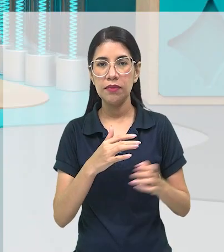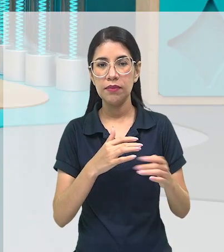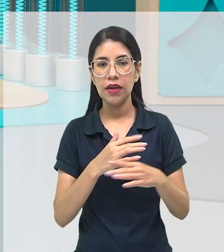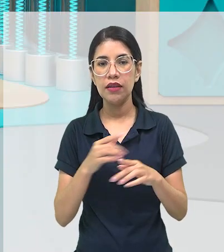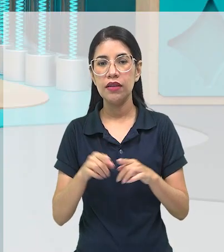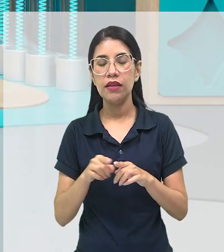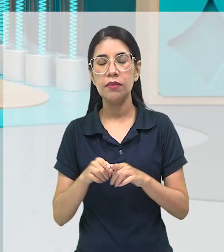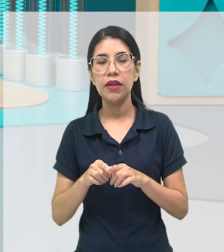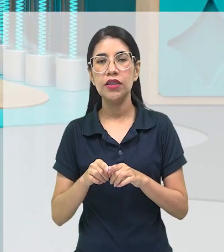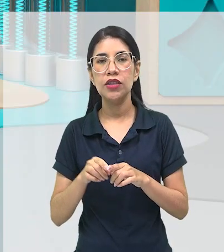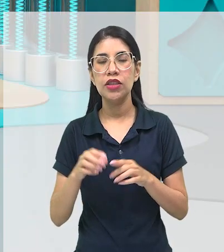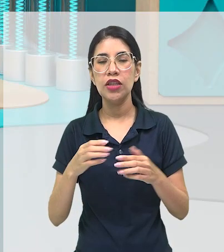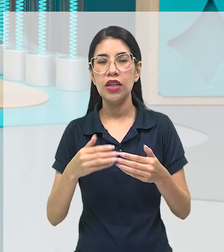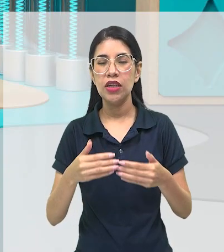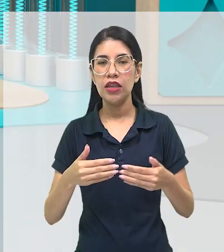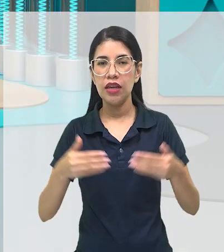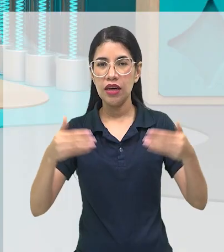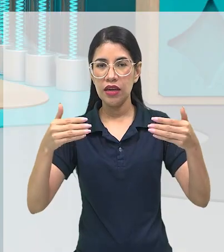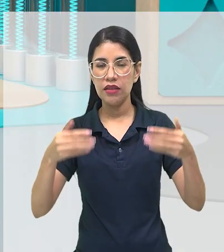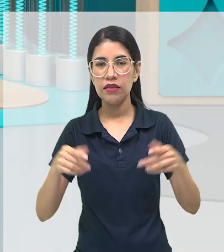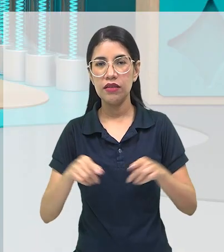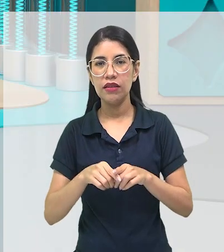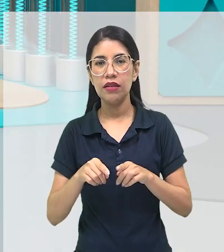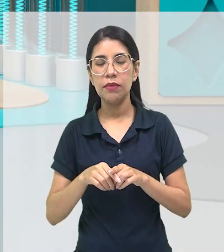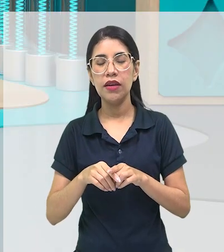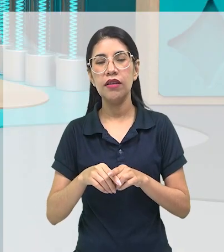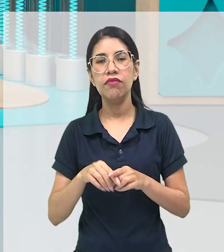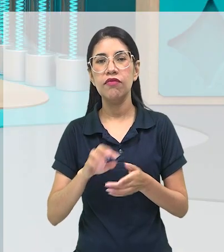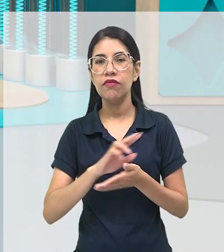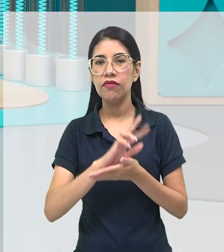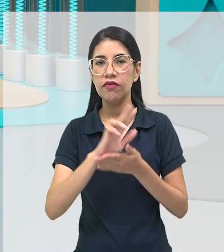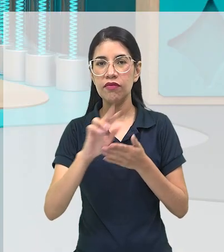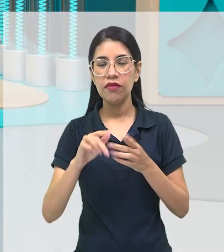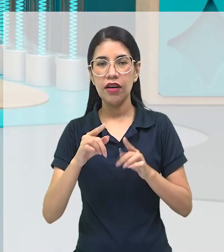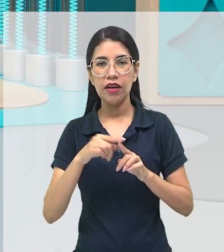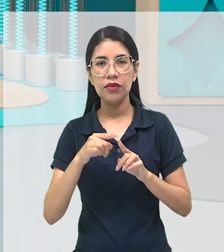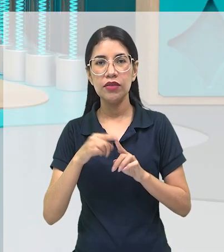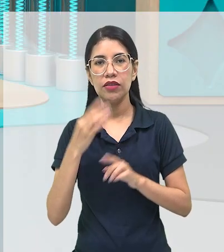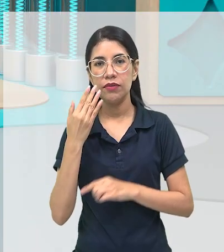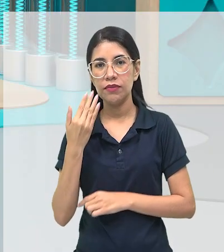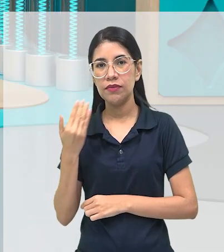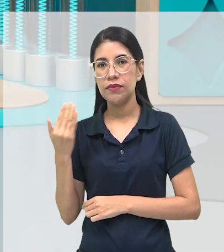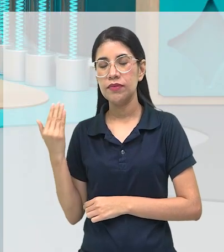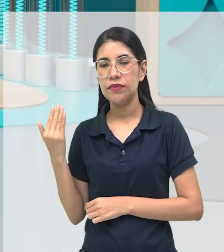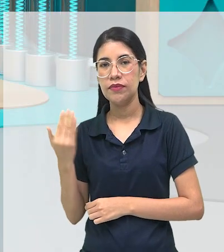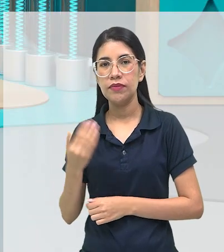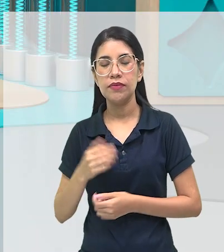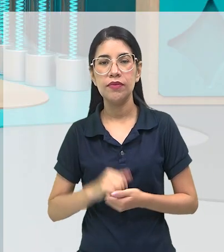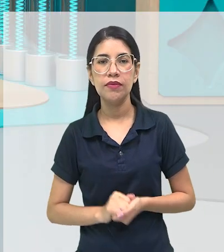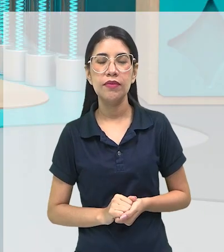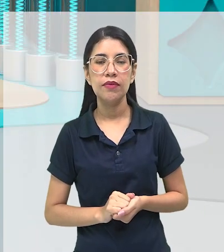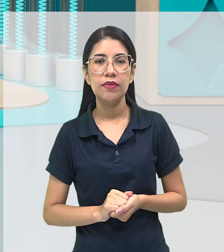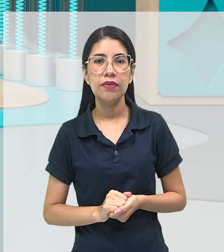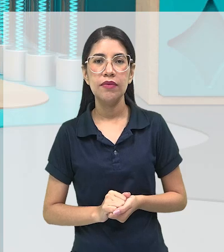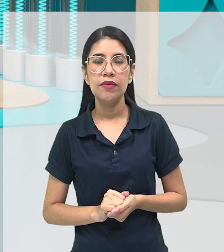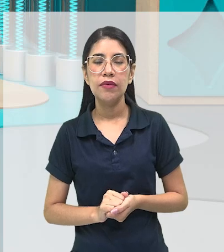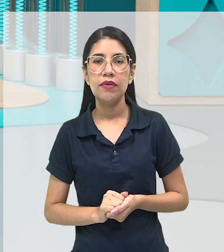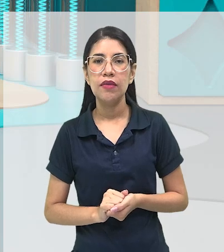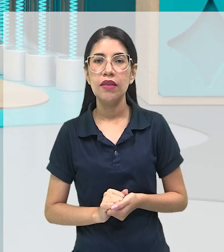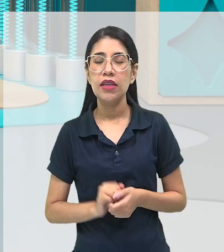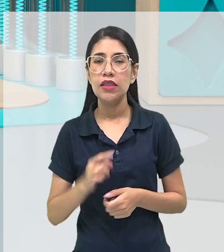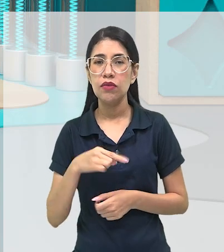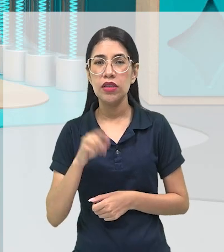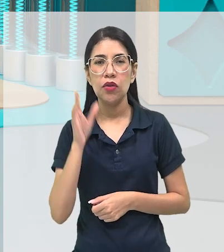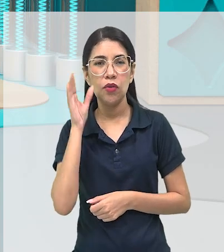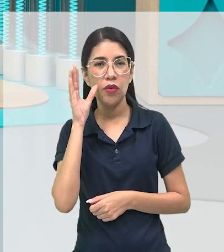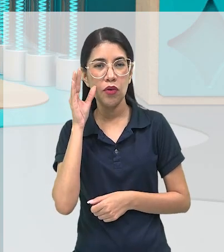taco, rede, parede, combate, esportes técnicos combinatório, precisão e os esportes de marca. Fica aí, quem sabe, se você